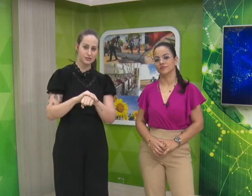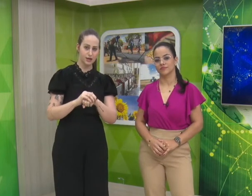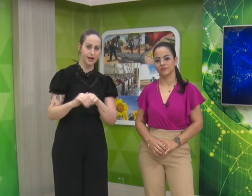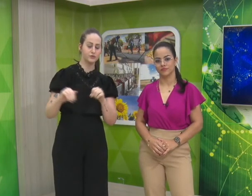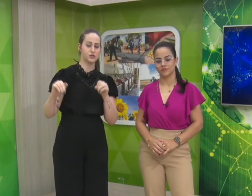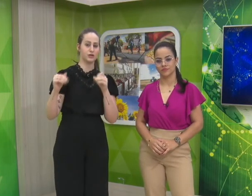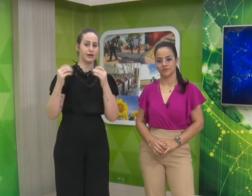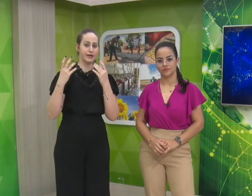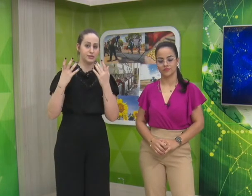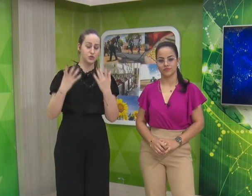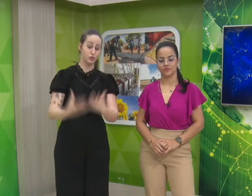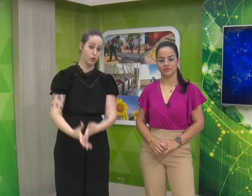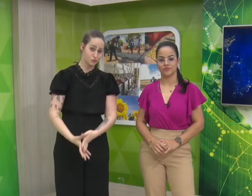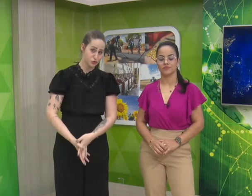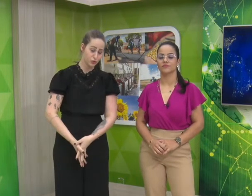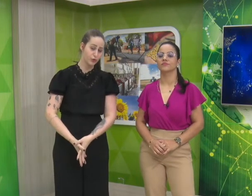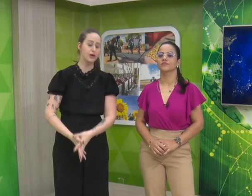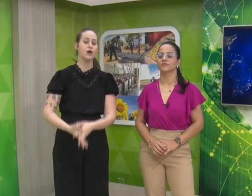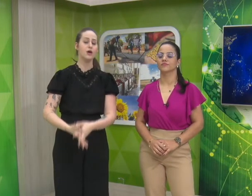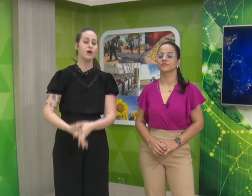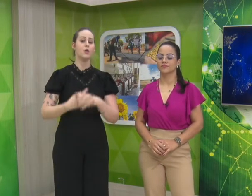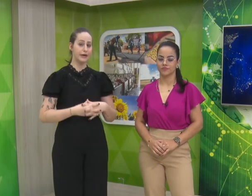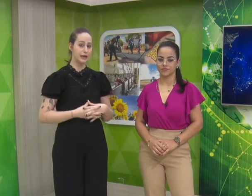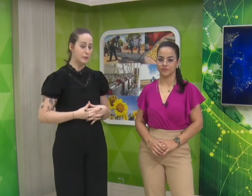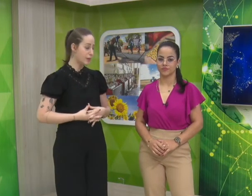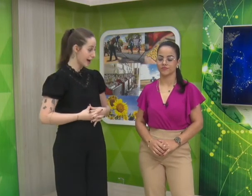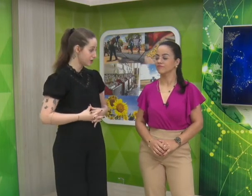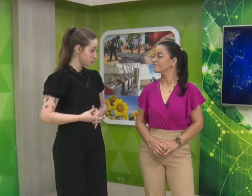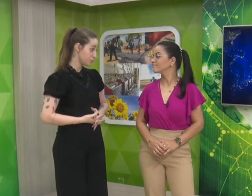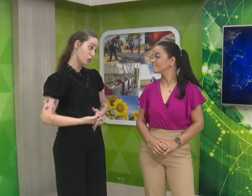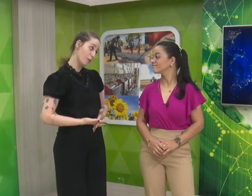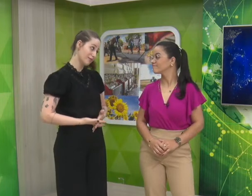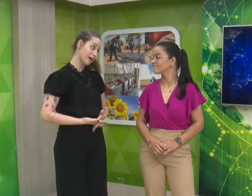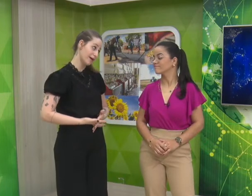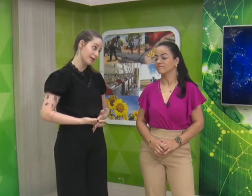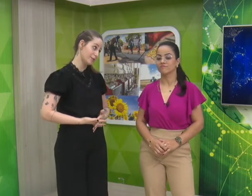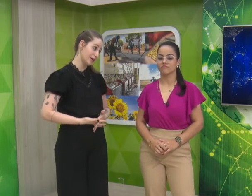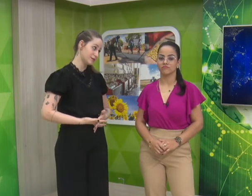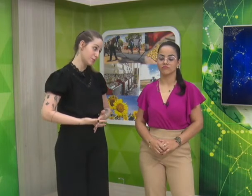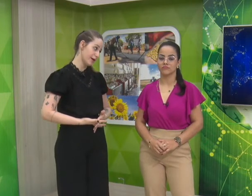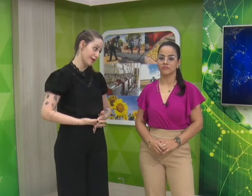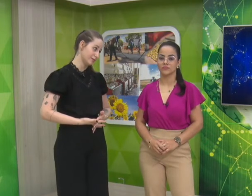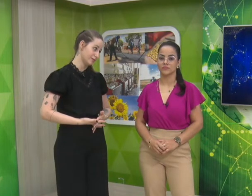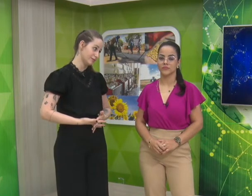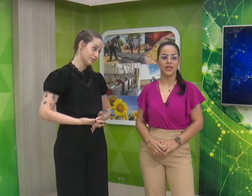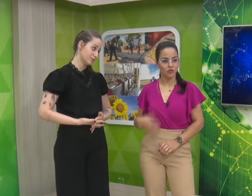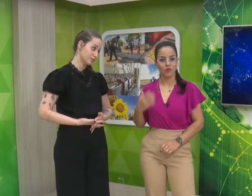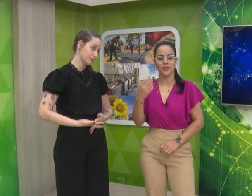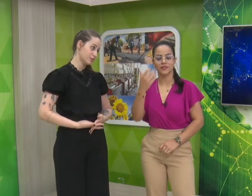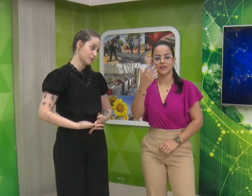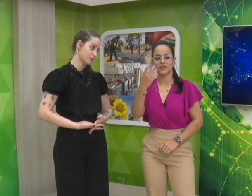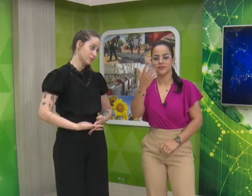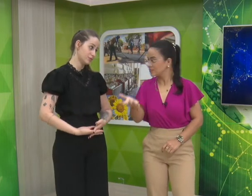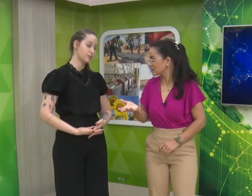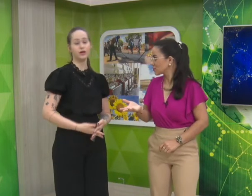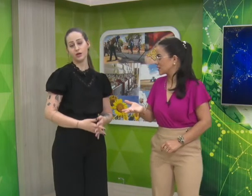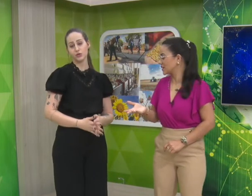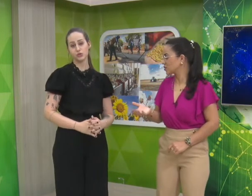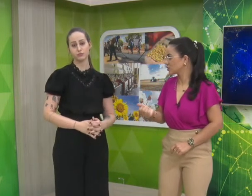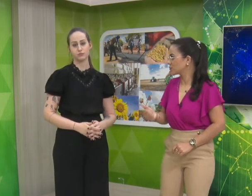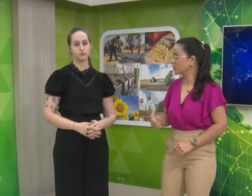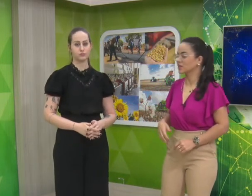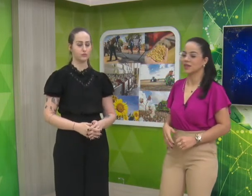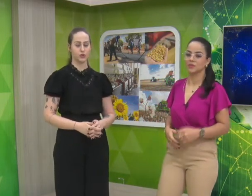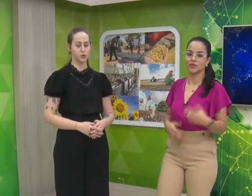está cancelado. Você que está aí assistindo, continue. Porém, pare de comentar, né? Participar. É, eu comento dizendo o que